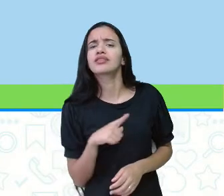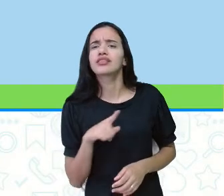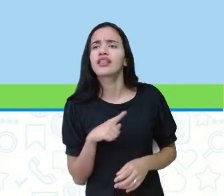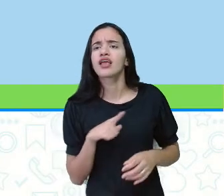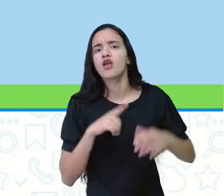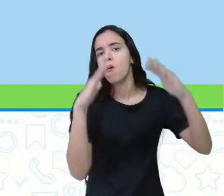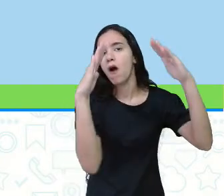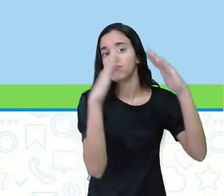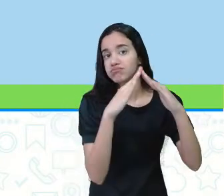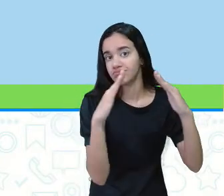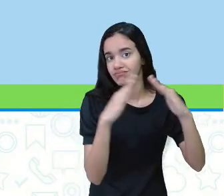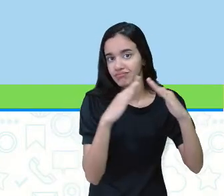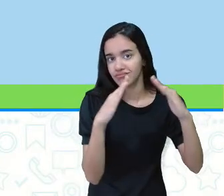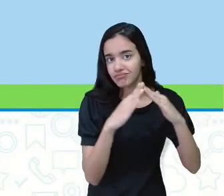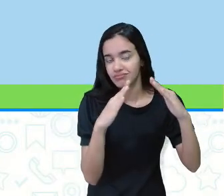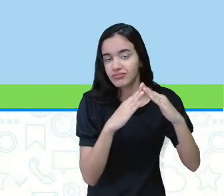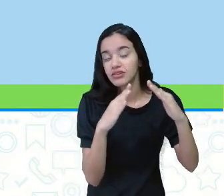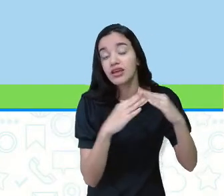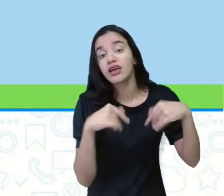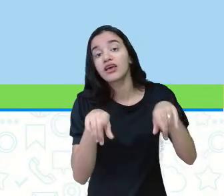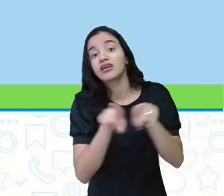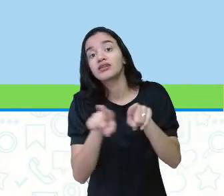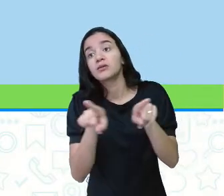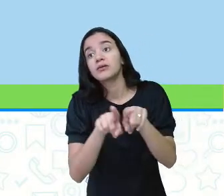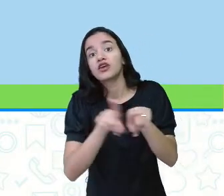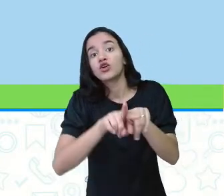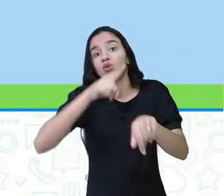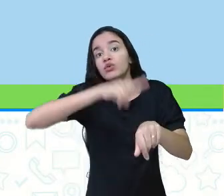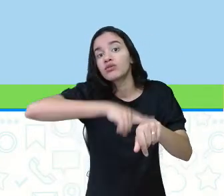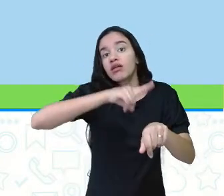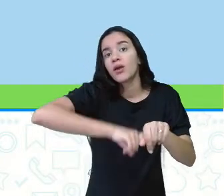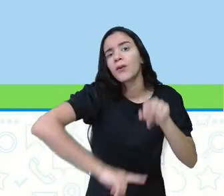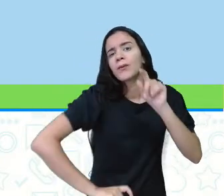uma casinha e o tempo está o quê?